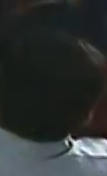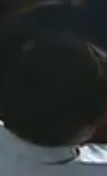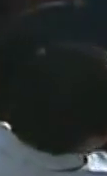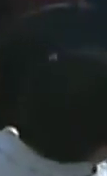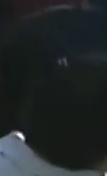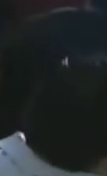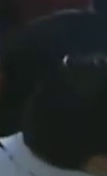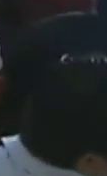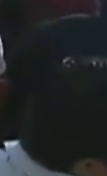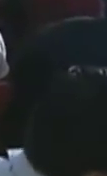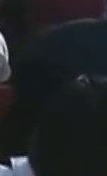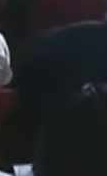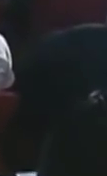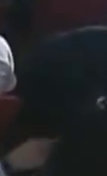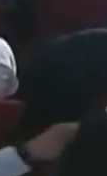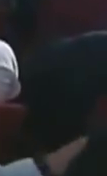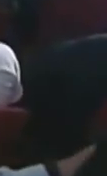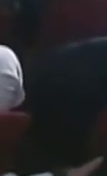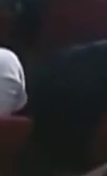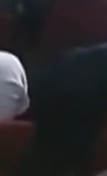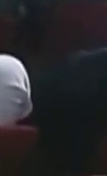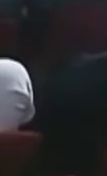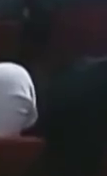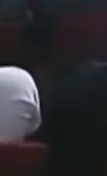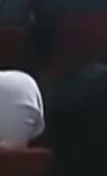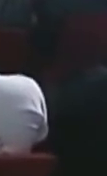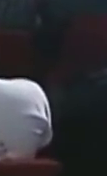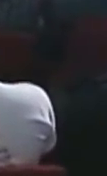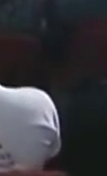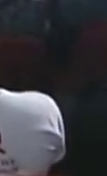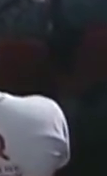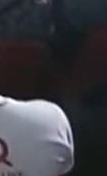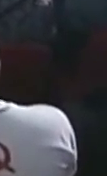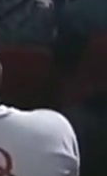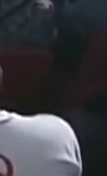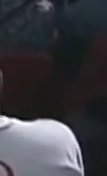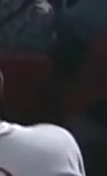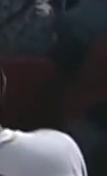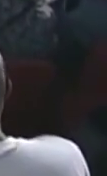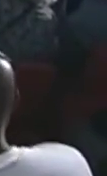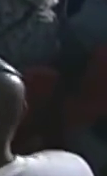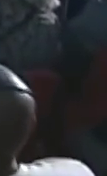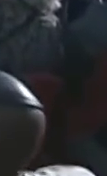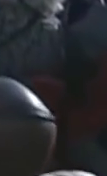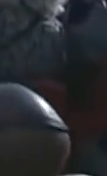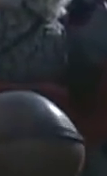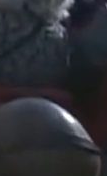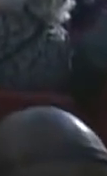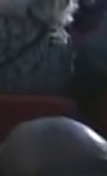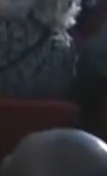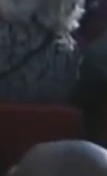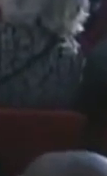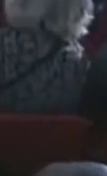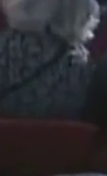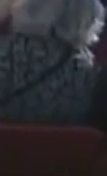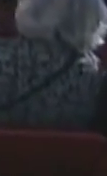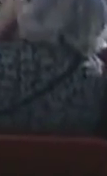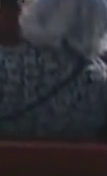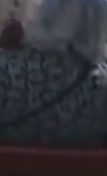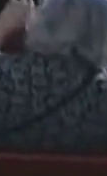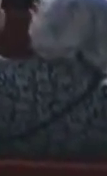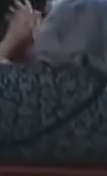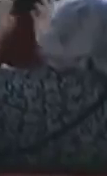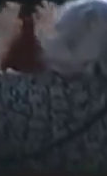total e restrito apoio. E aos Estados Unidos e a Trump e aos governos sicários da região, nós queremos